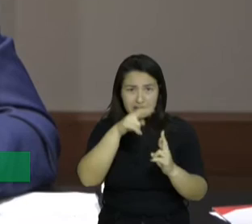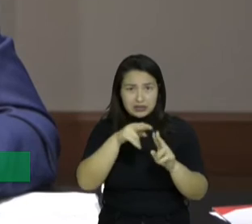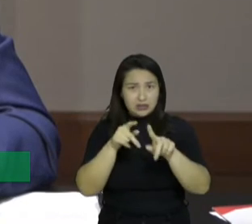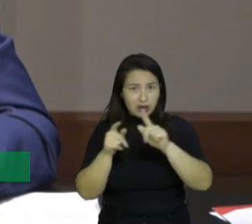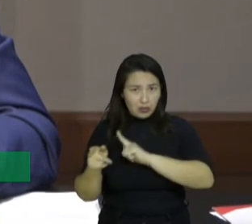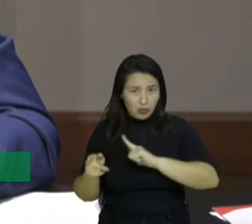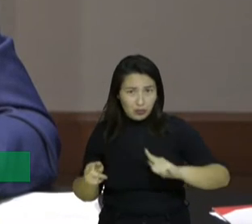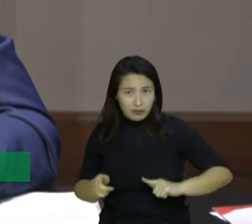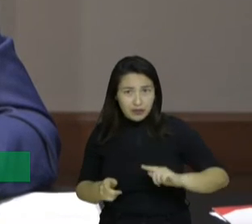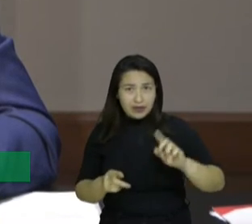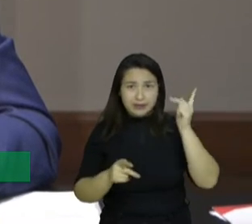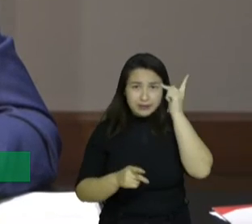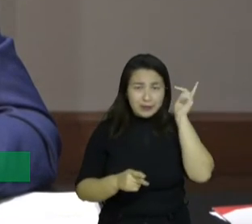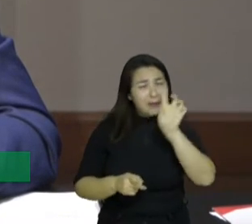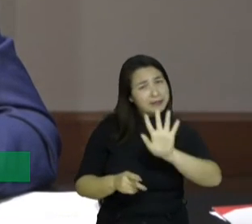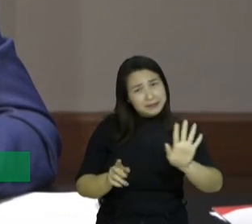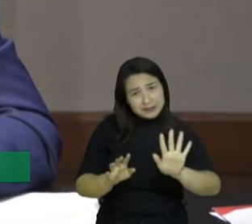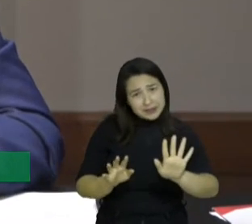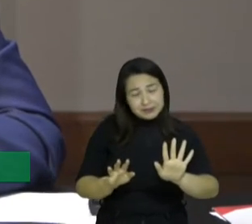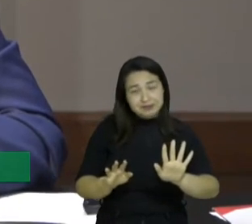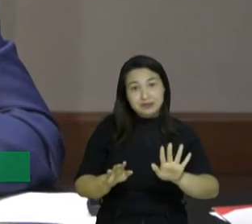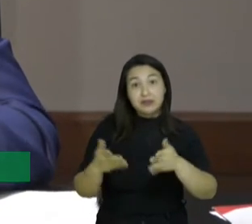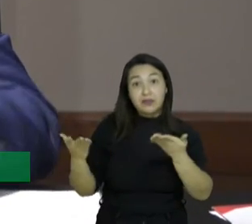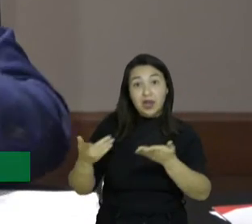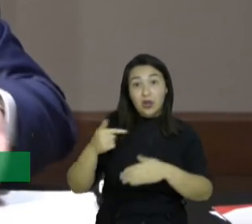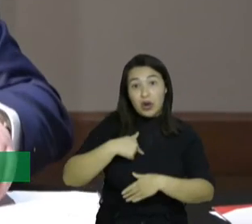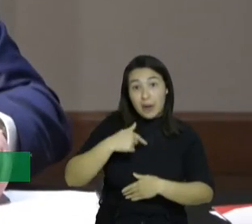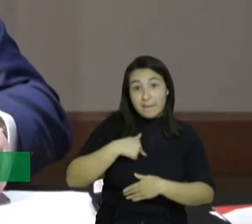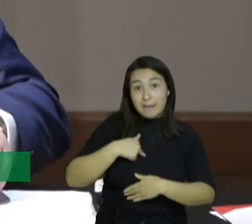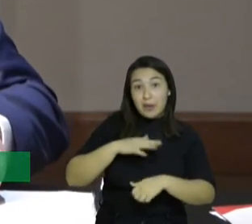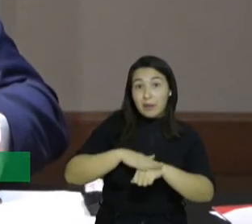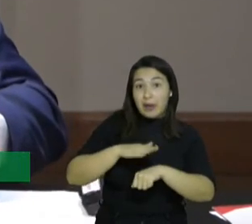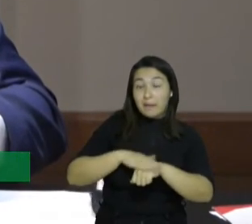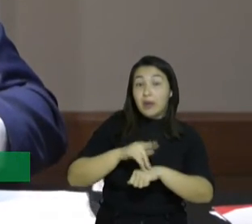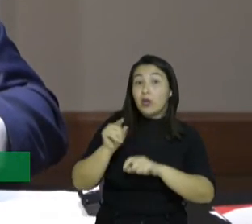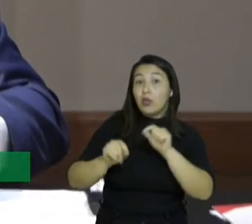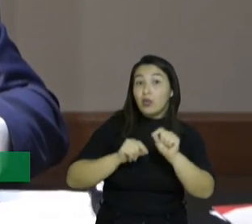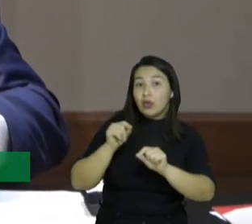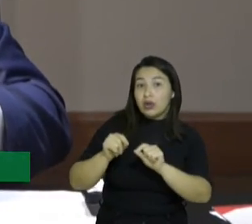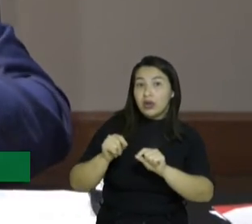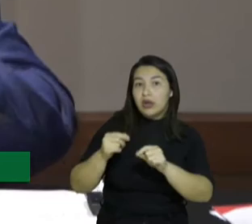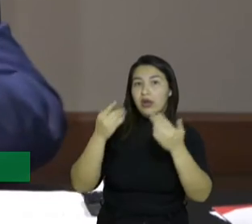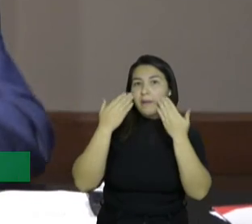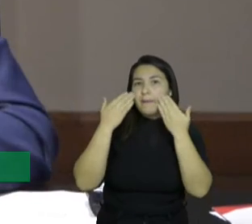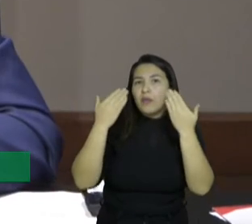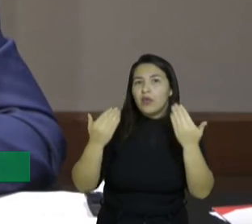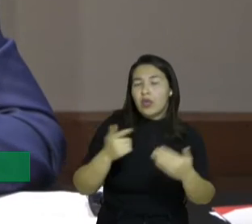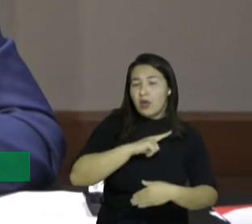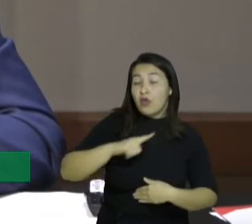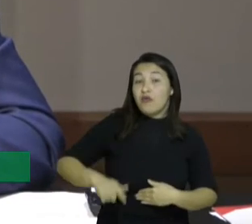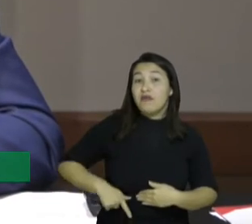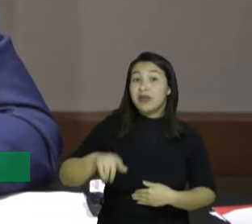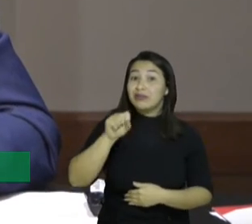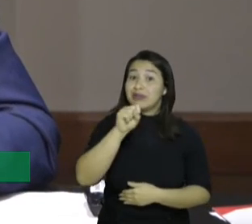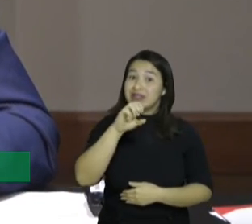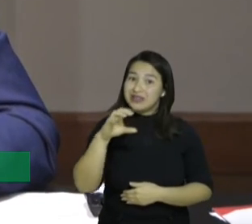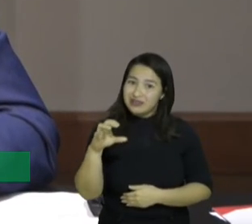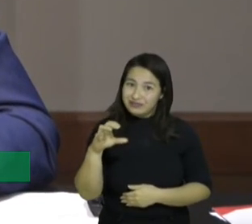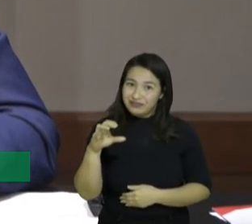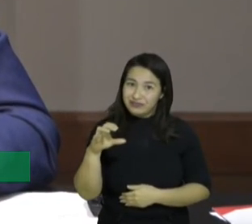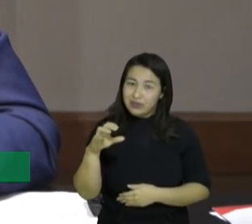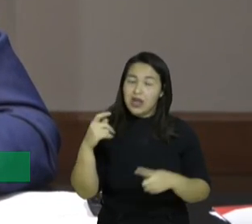trago aqui né a visão do Governo de Santa Catarina de que de que é sim é importante pra gente que esse que esse acordo